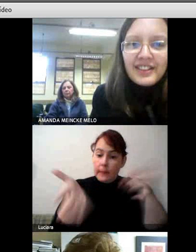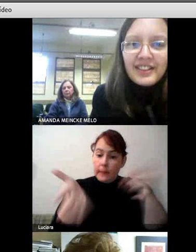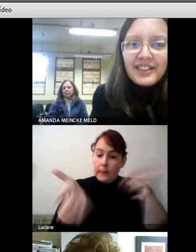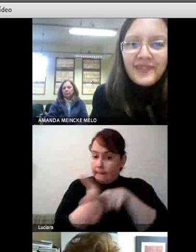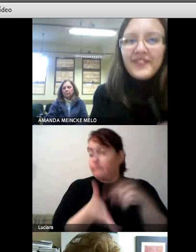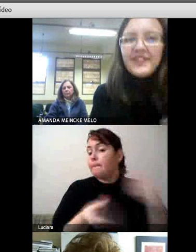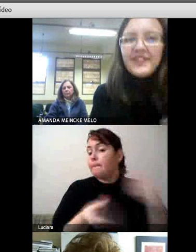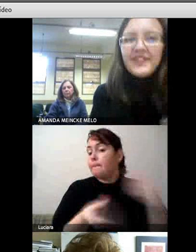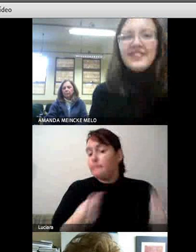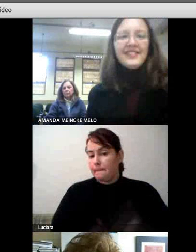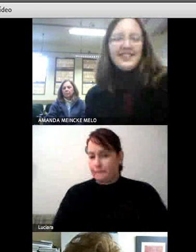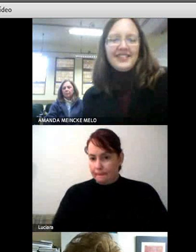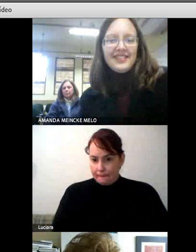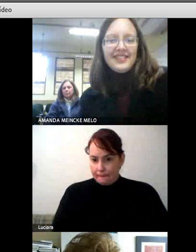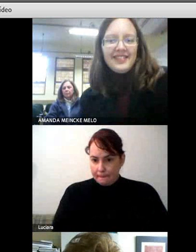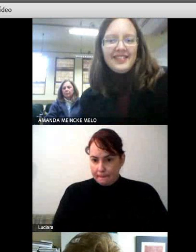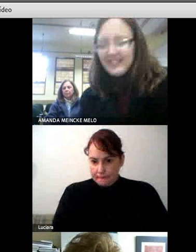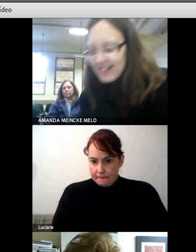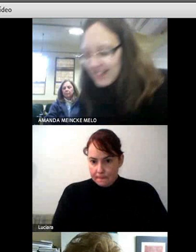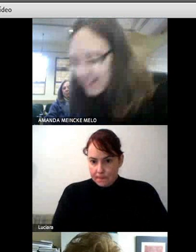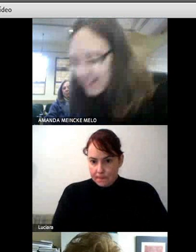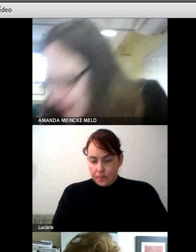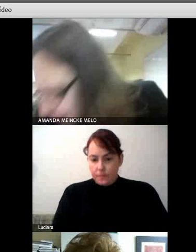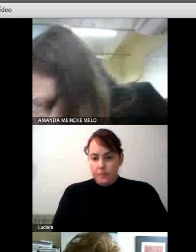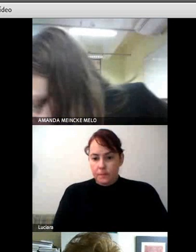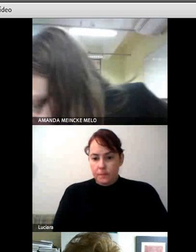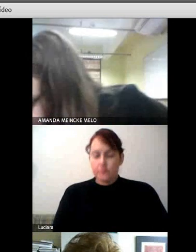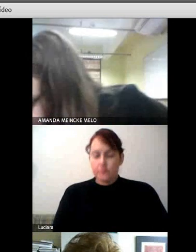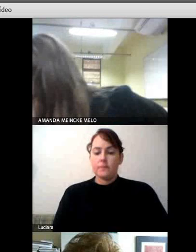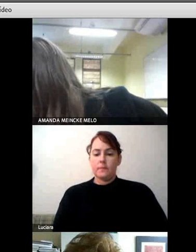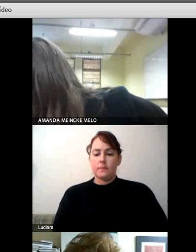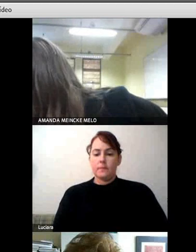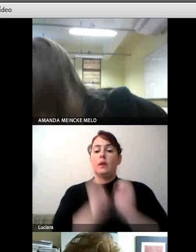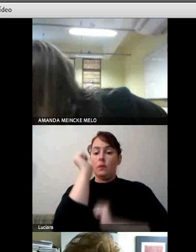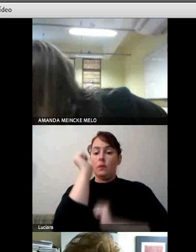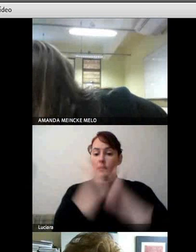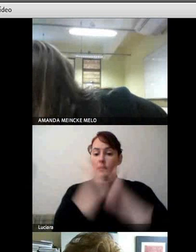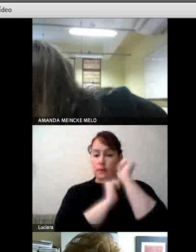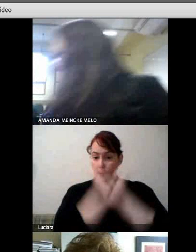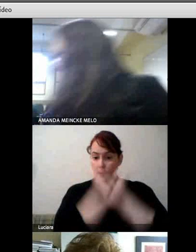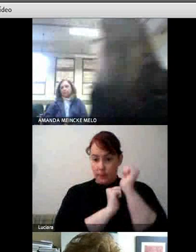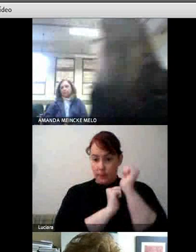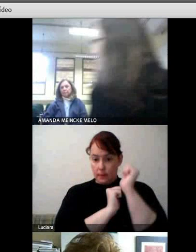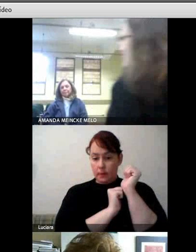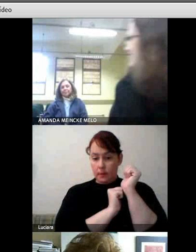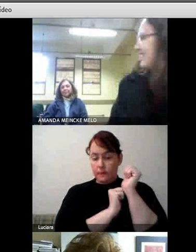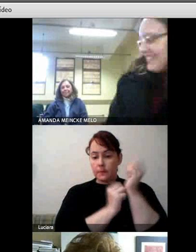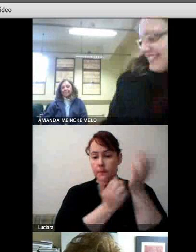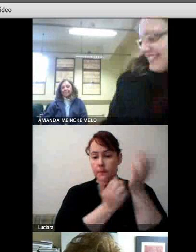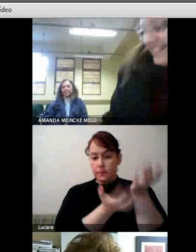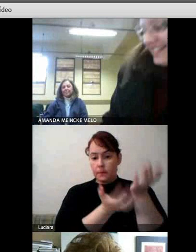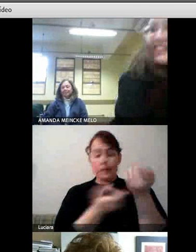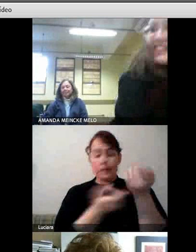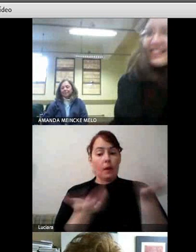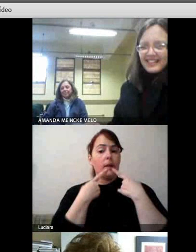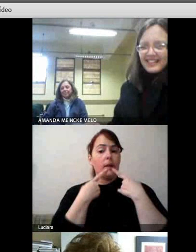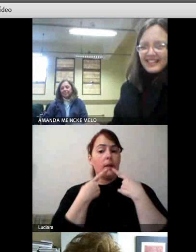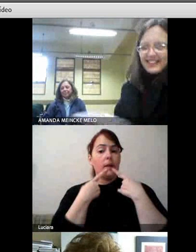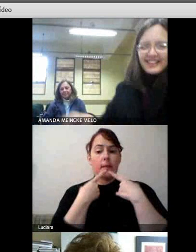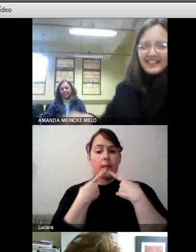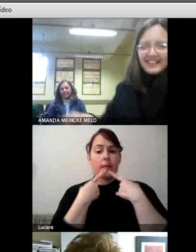Estou analisando a implantação de ferramentas para educação à distância para capacitação técnica de mão de obra na área de